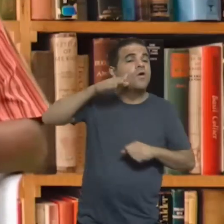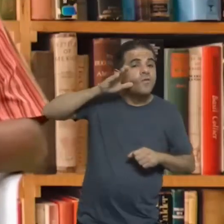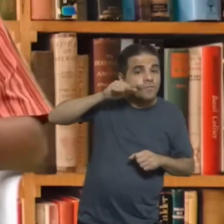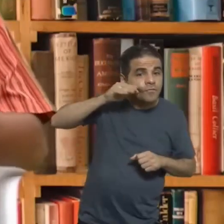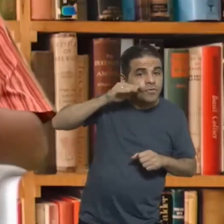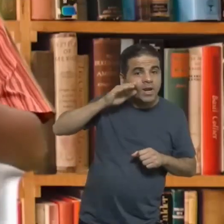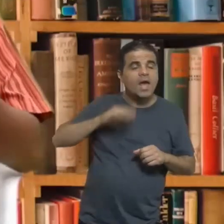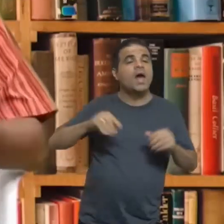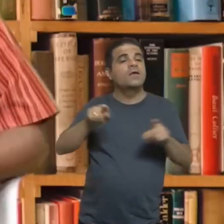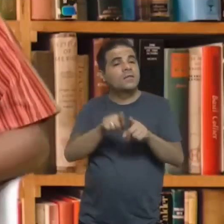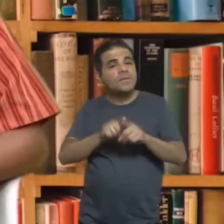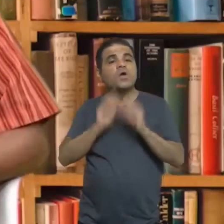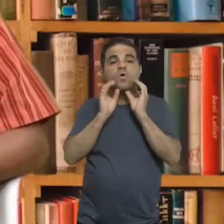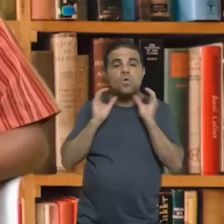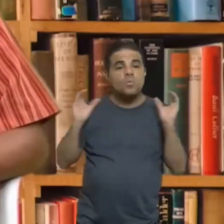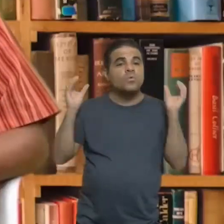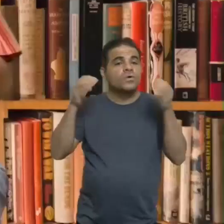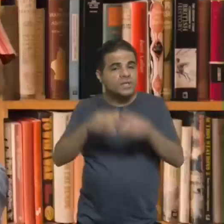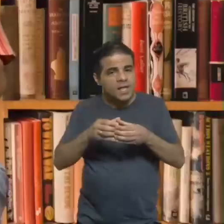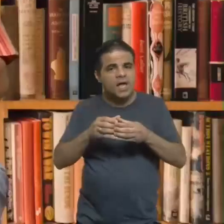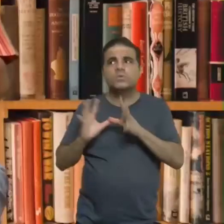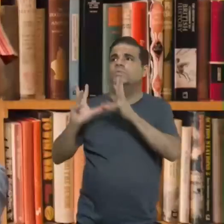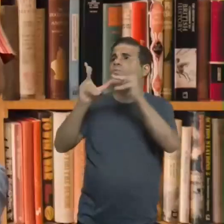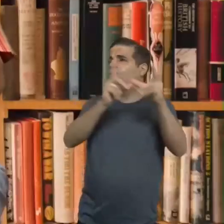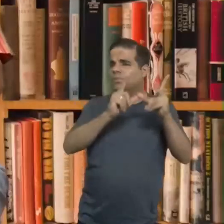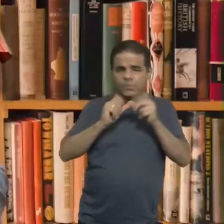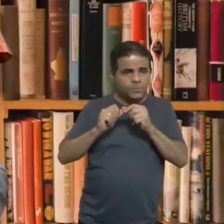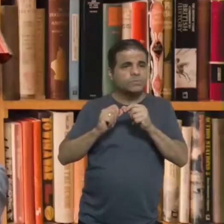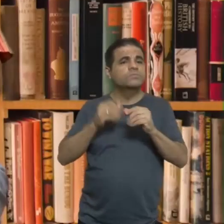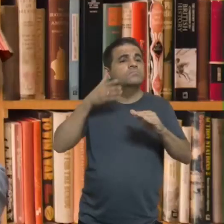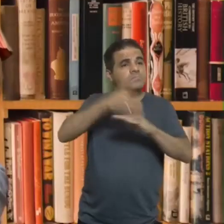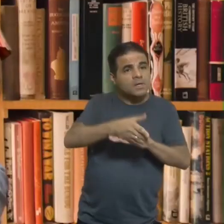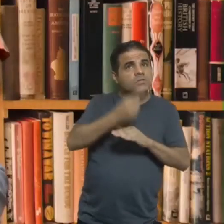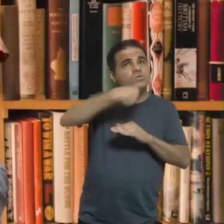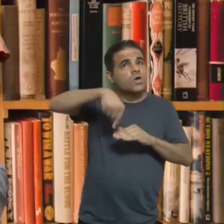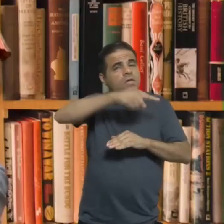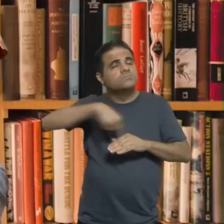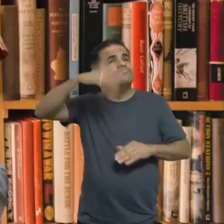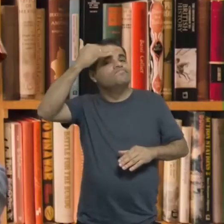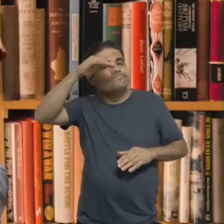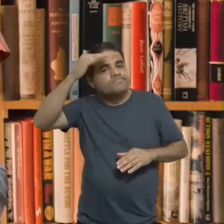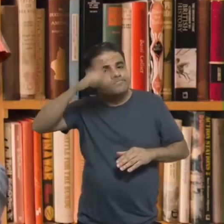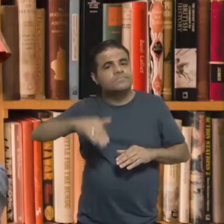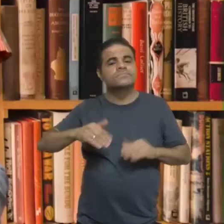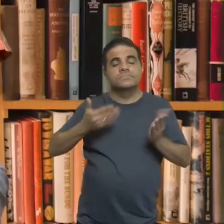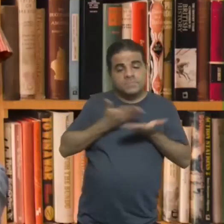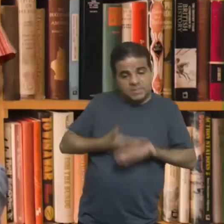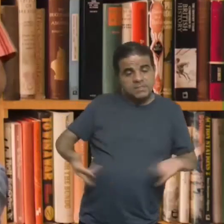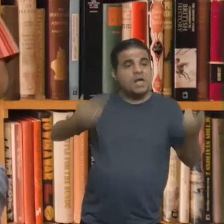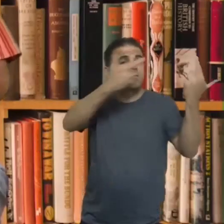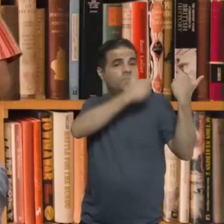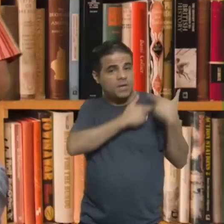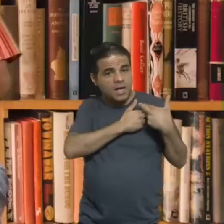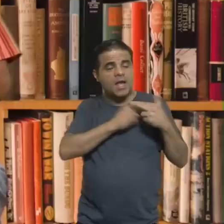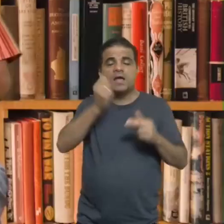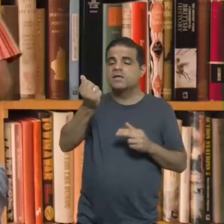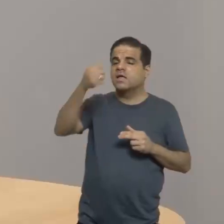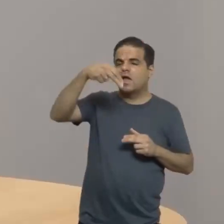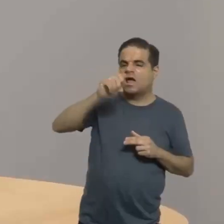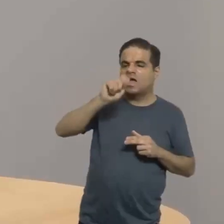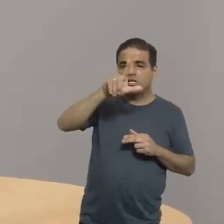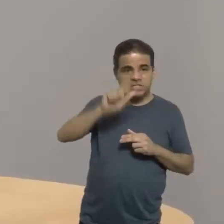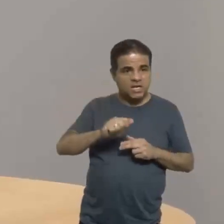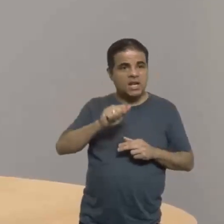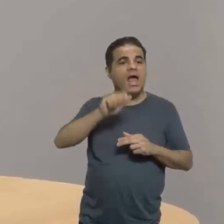funcionários com a comunidade como um todo passa na nossa compreensão exatamente deste papel que Angela Davis